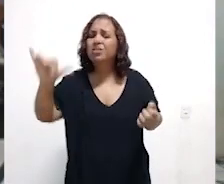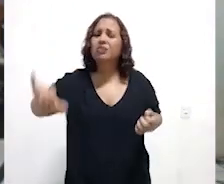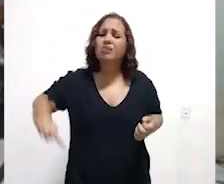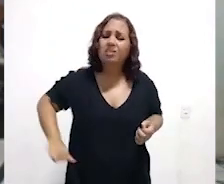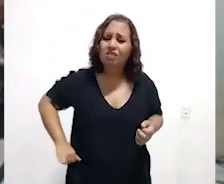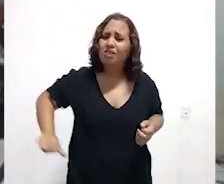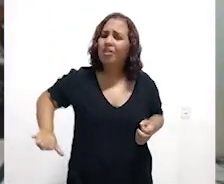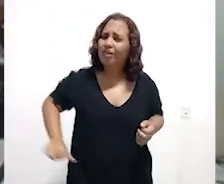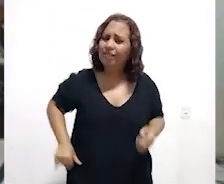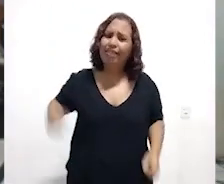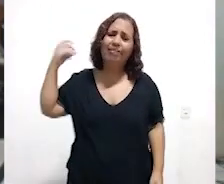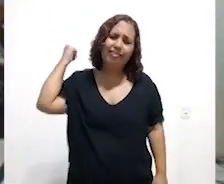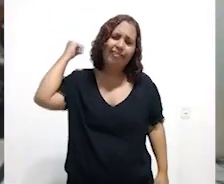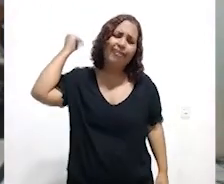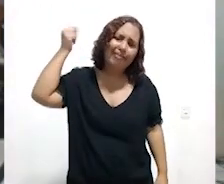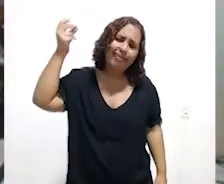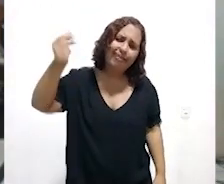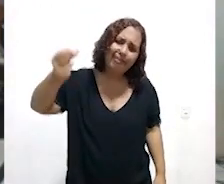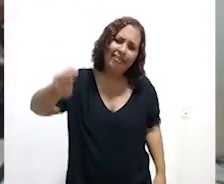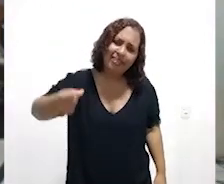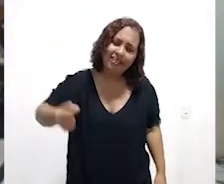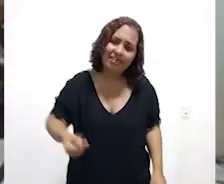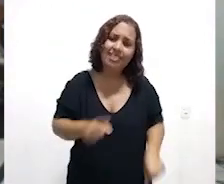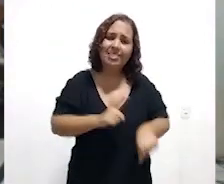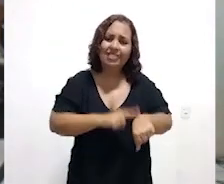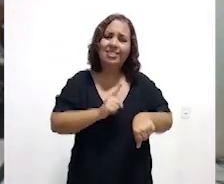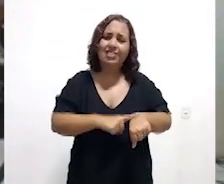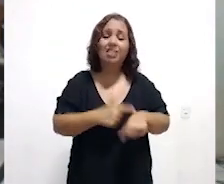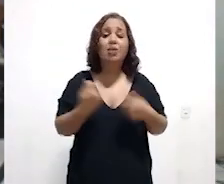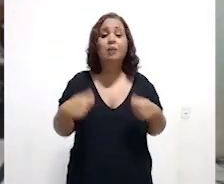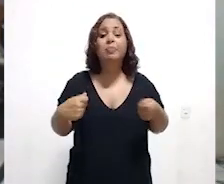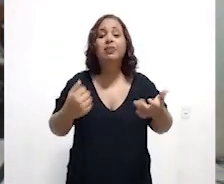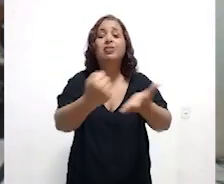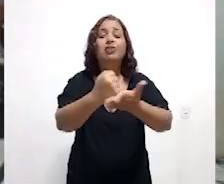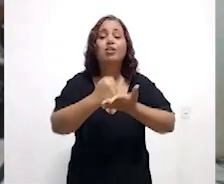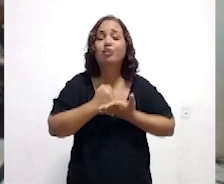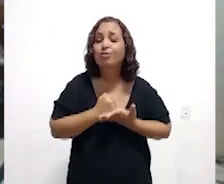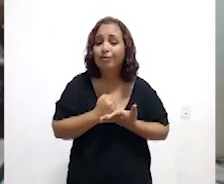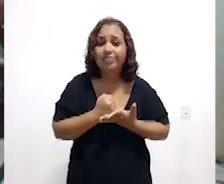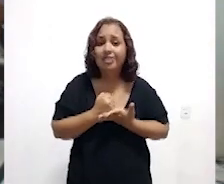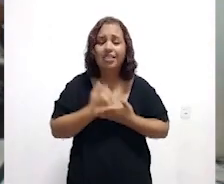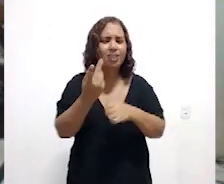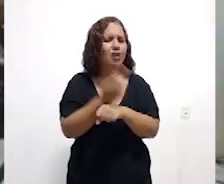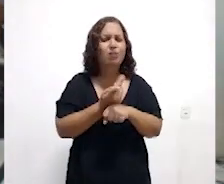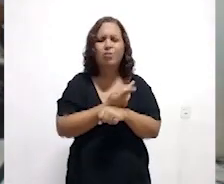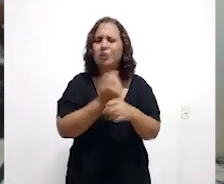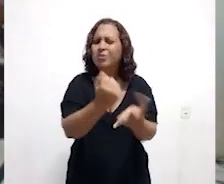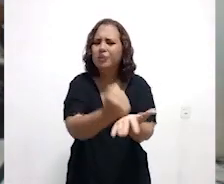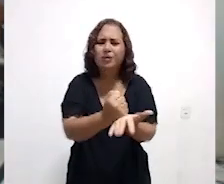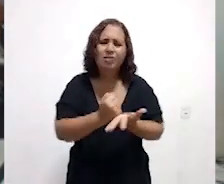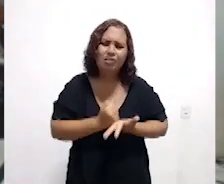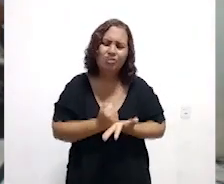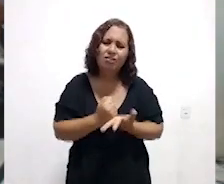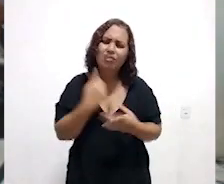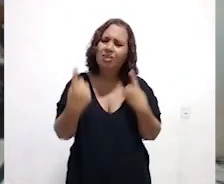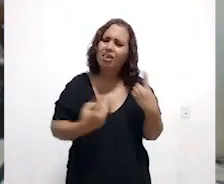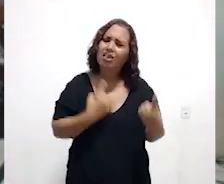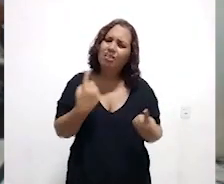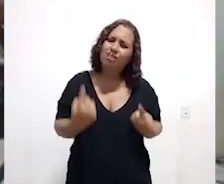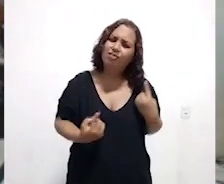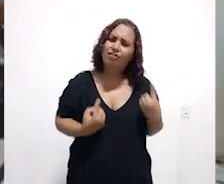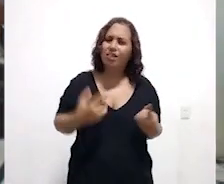muito tempo e querem ajuda, buscam ajuda às vezes nas